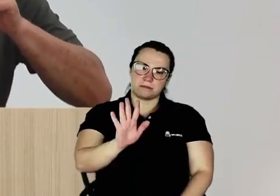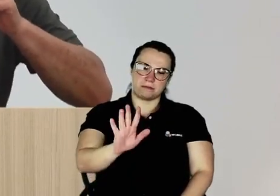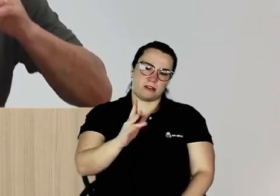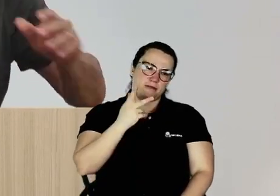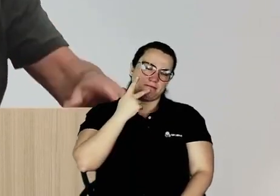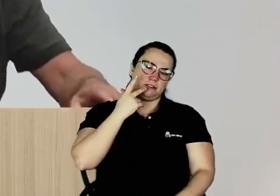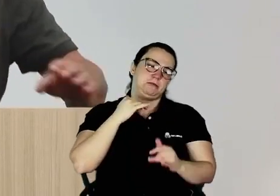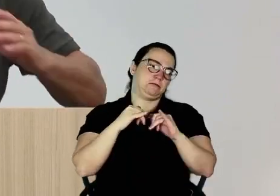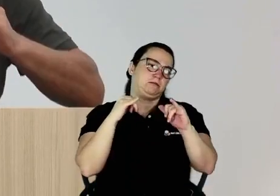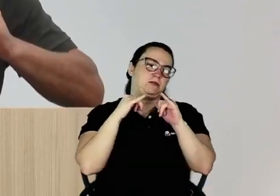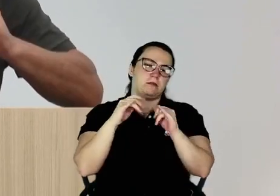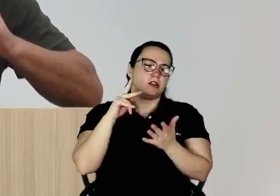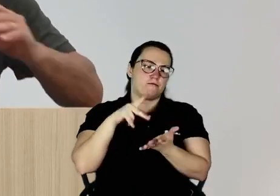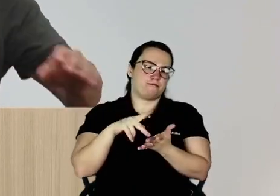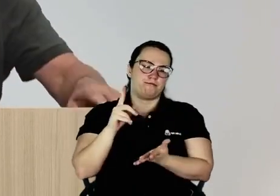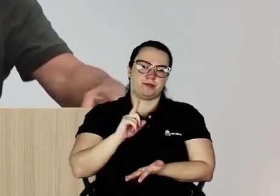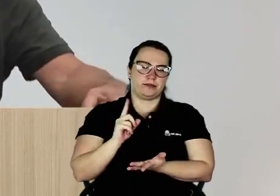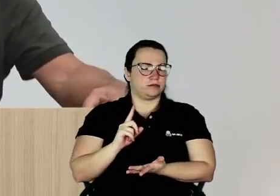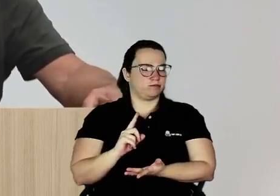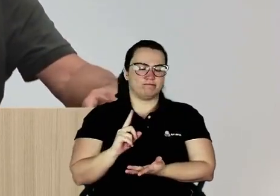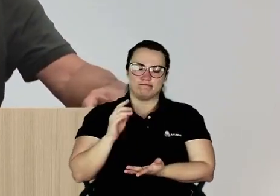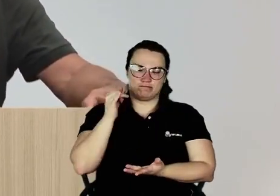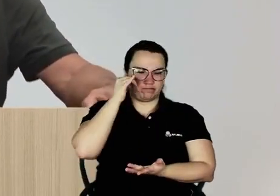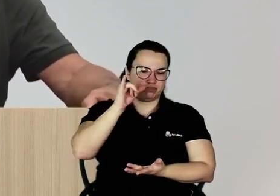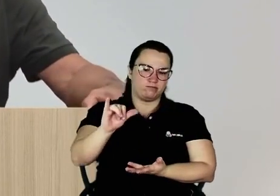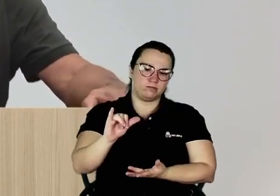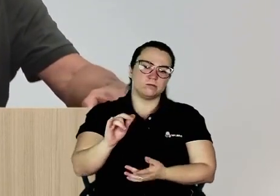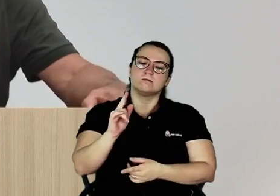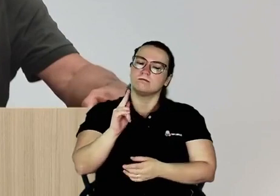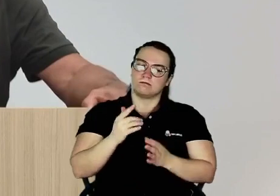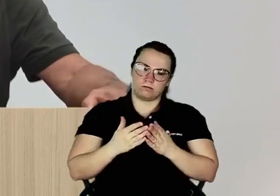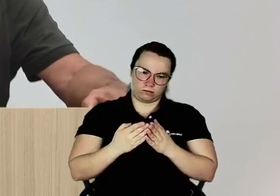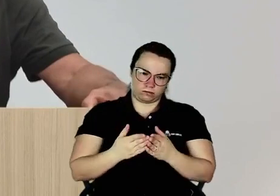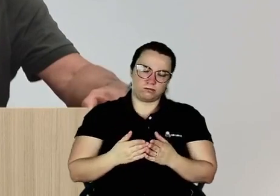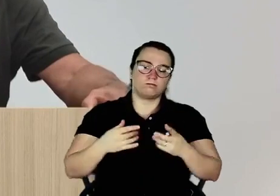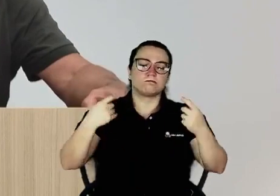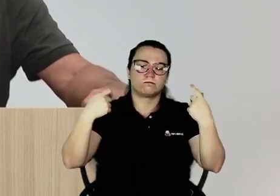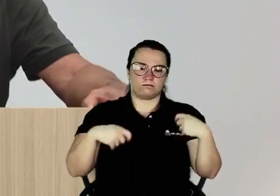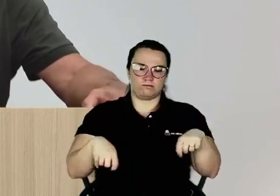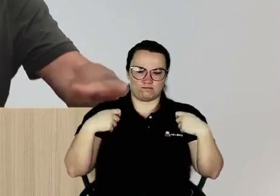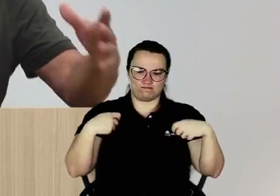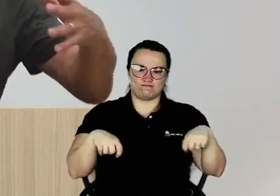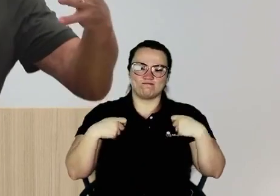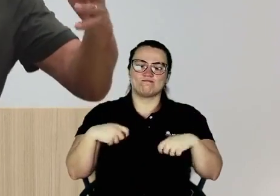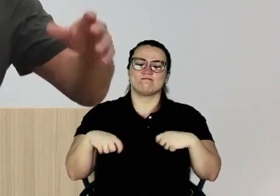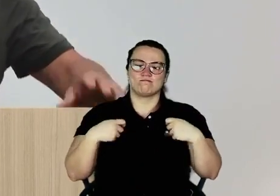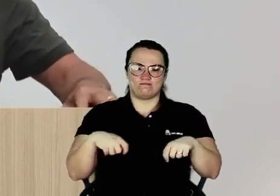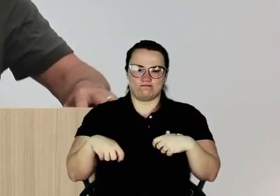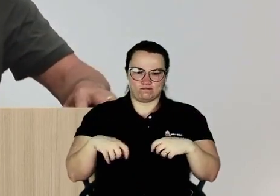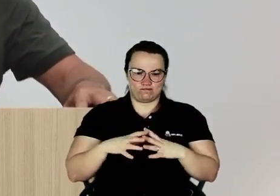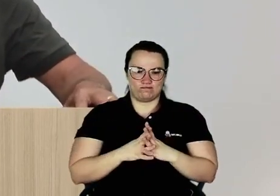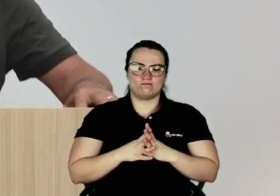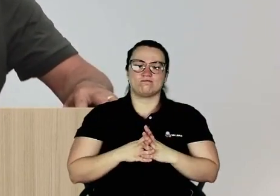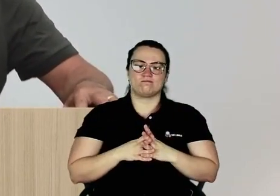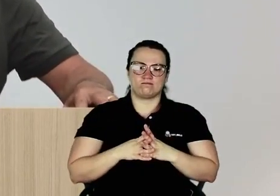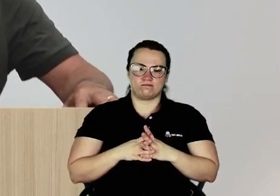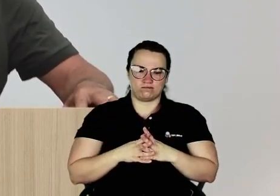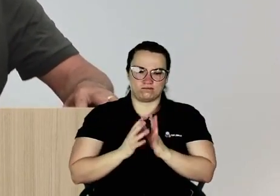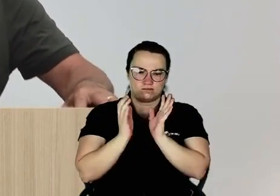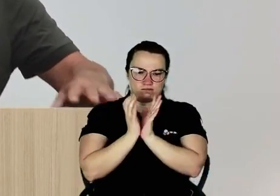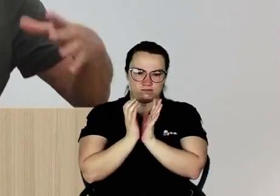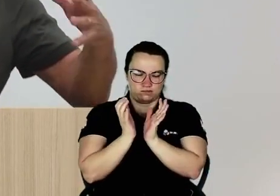acontecendo. E realmente Guaíra está necessitando de um grupo,